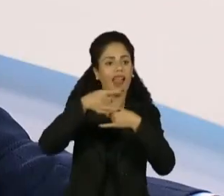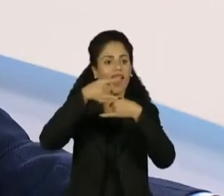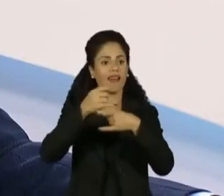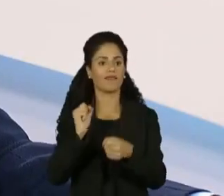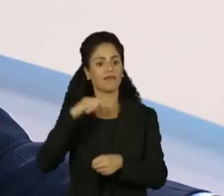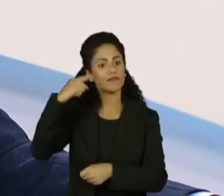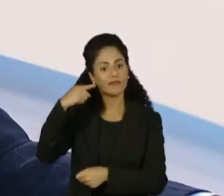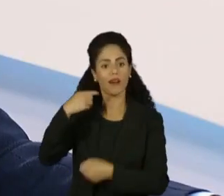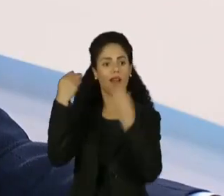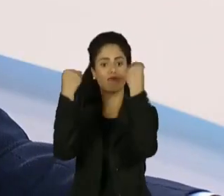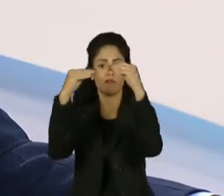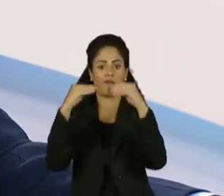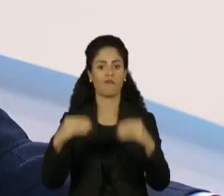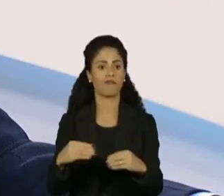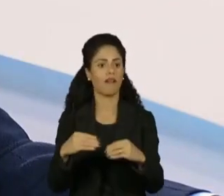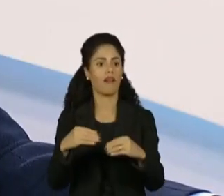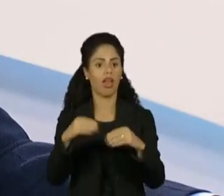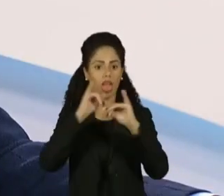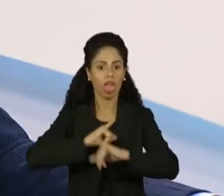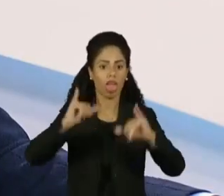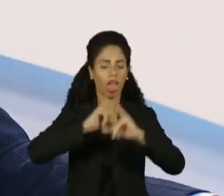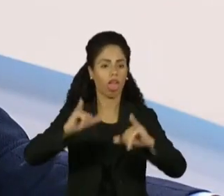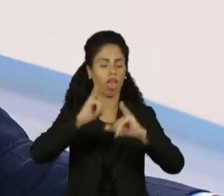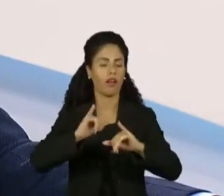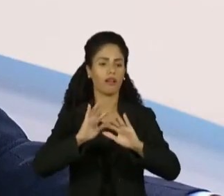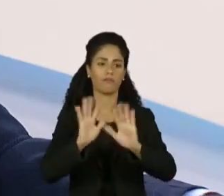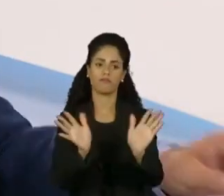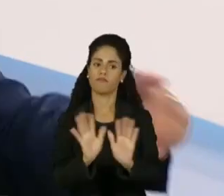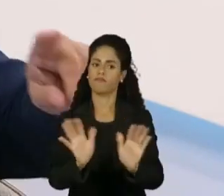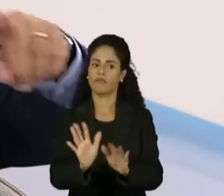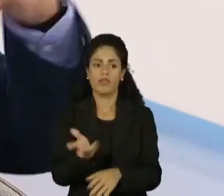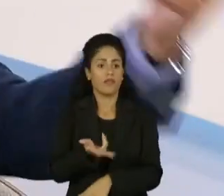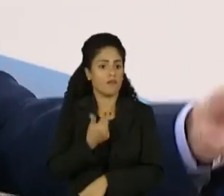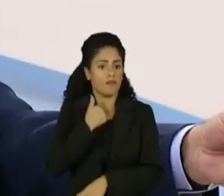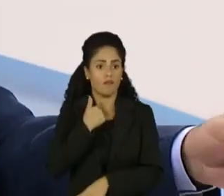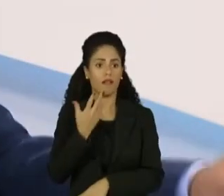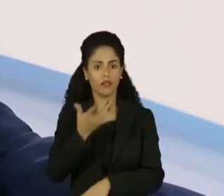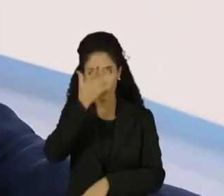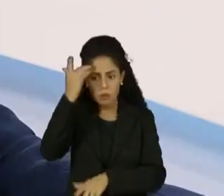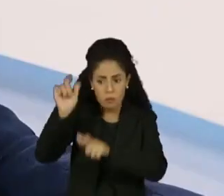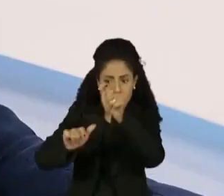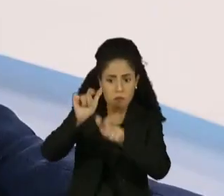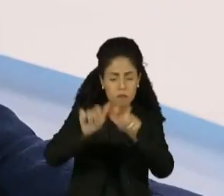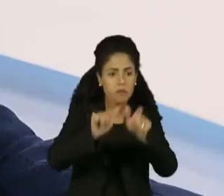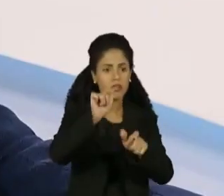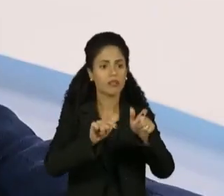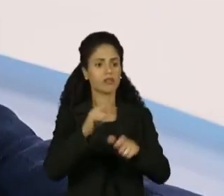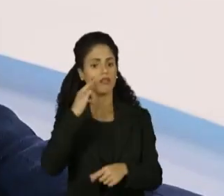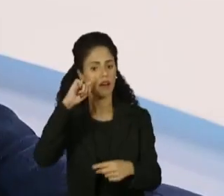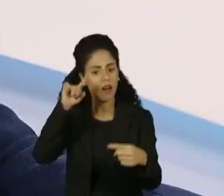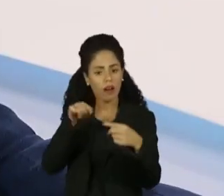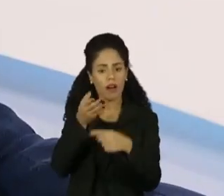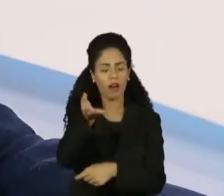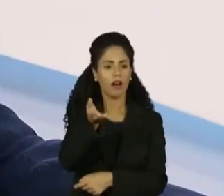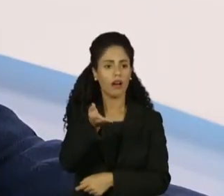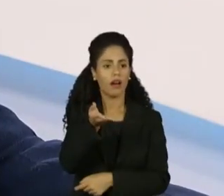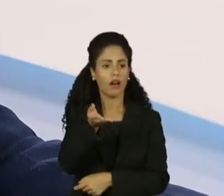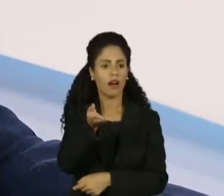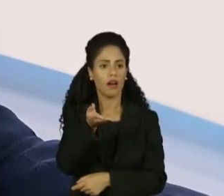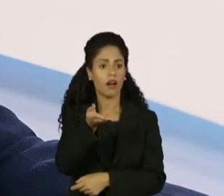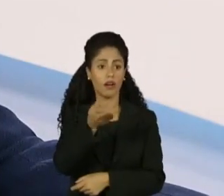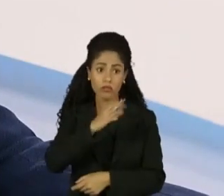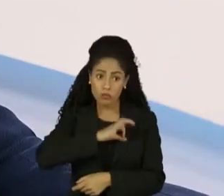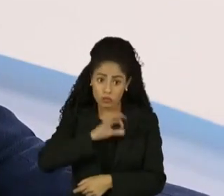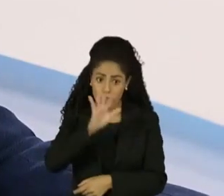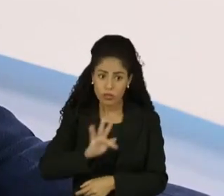que têm acesso aos ministros do Supremo Tribunal Federal, falam publicamente que parlamentares vão ser alvo de operações. Então, isso é uma